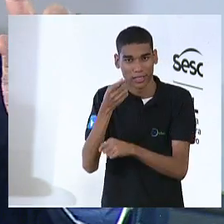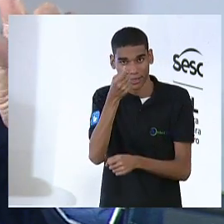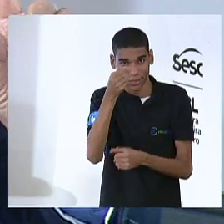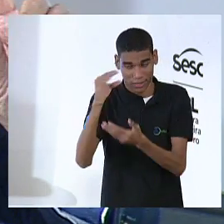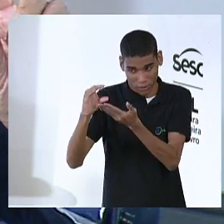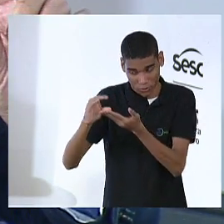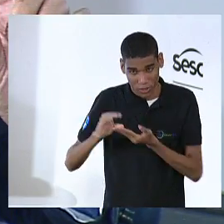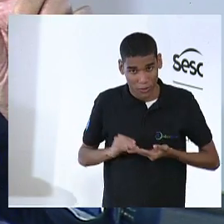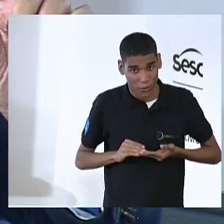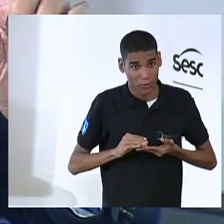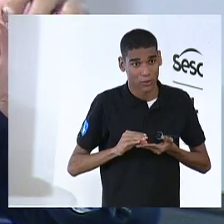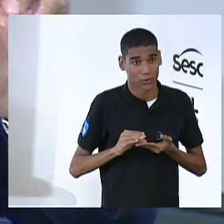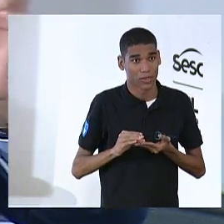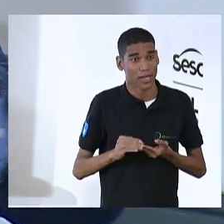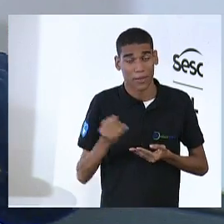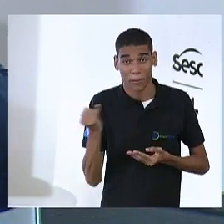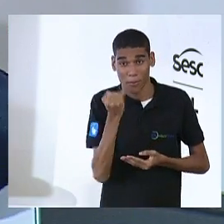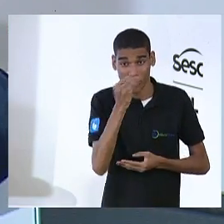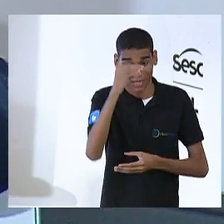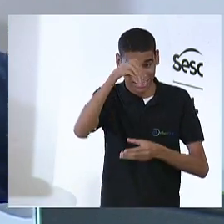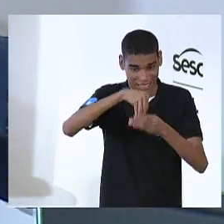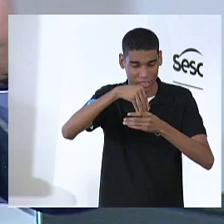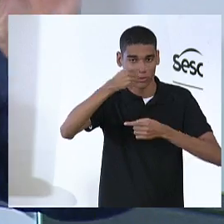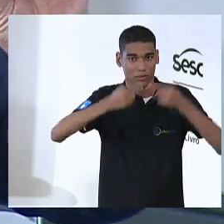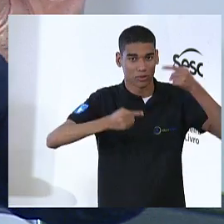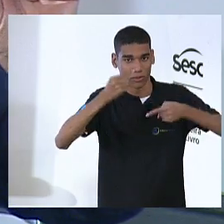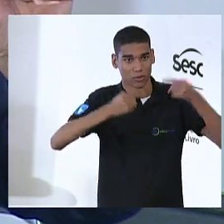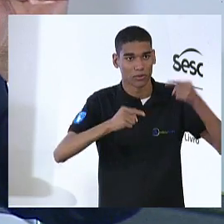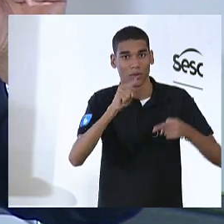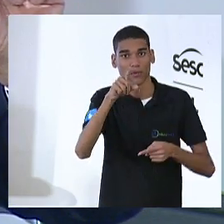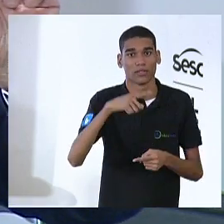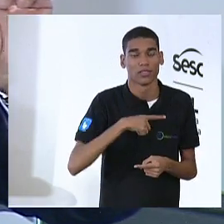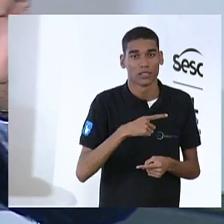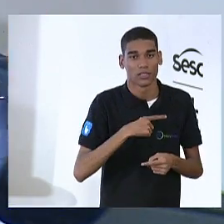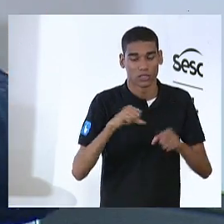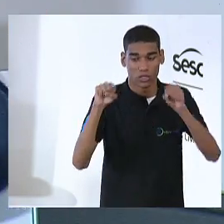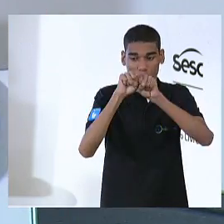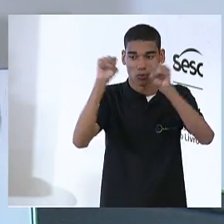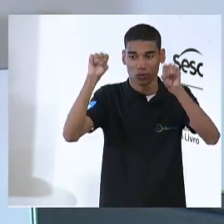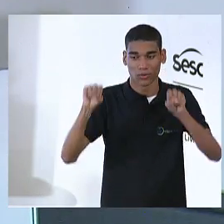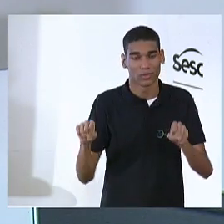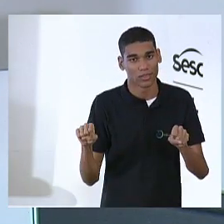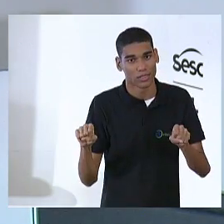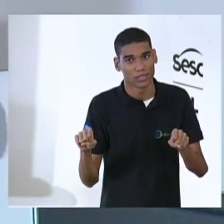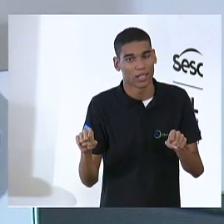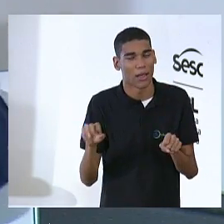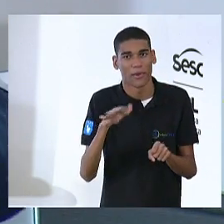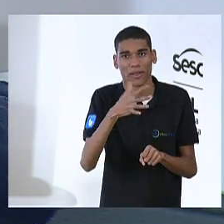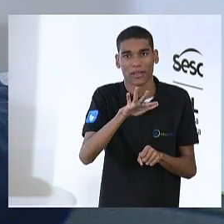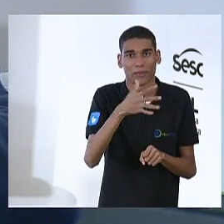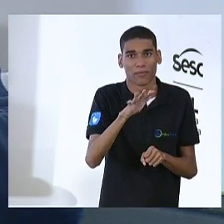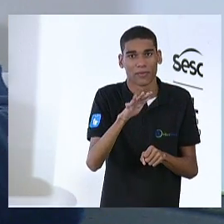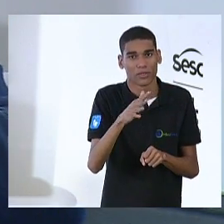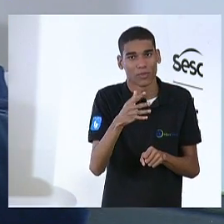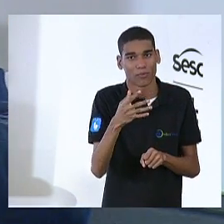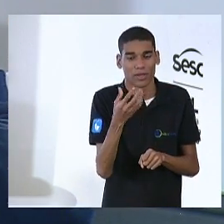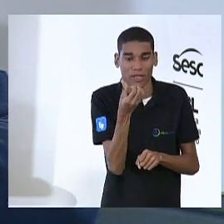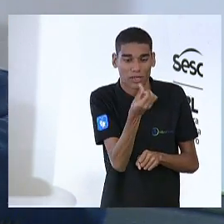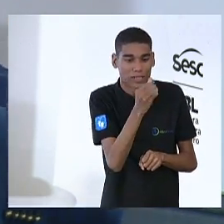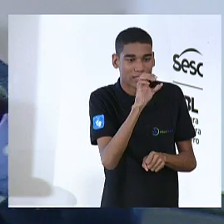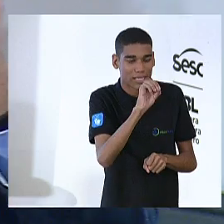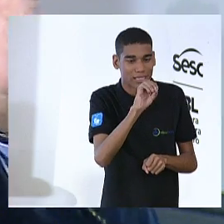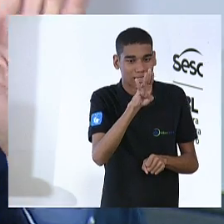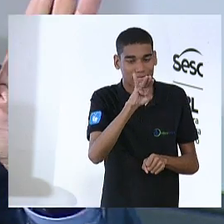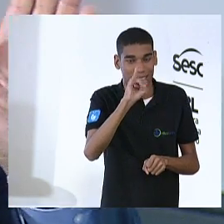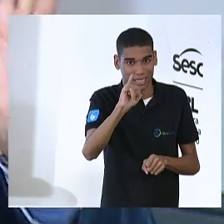política, certo? Vocês têm um sistema chamado Selic, que transfere cerca de 200 bilhões de